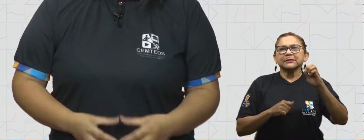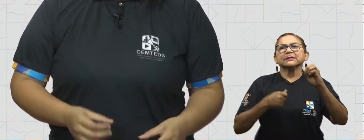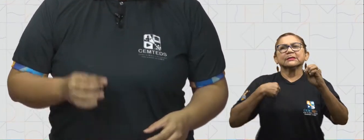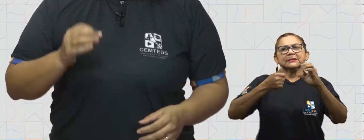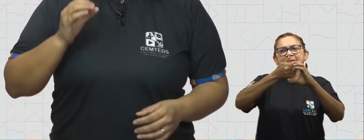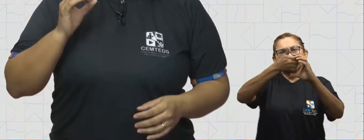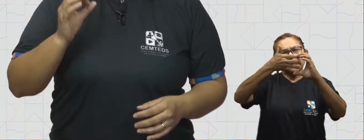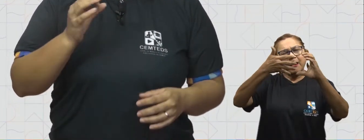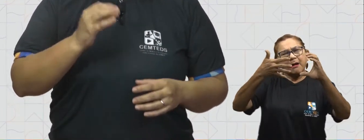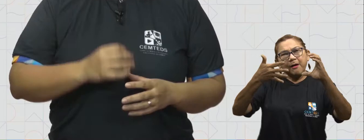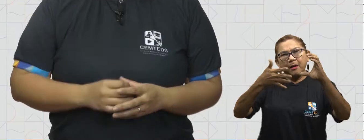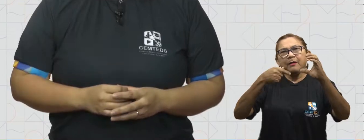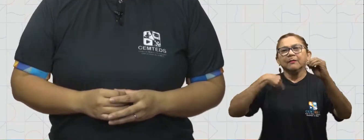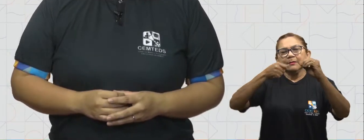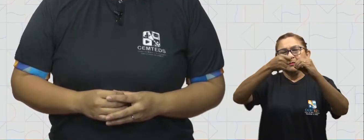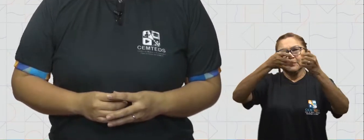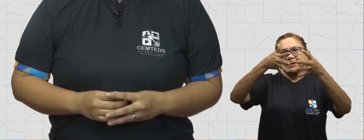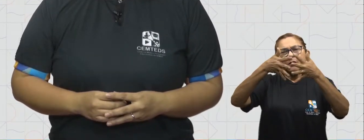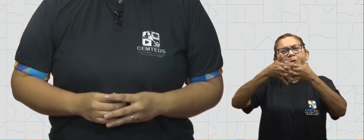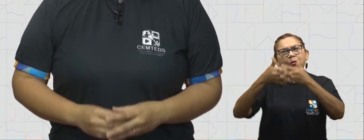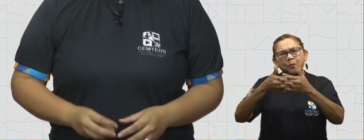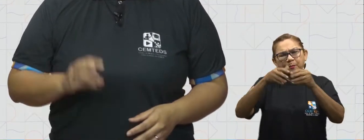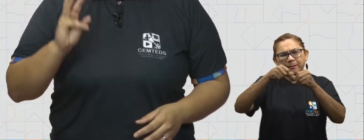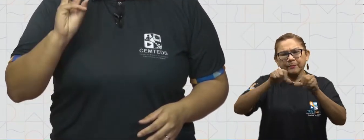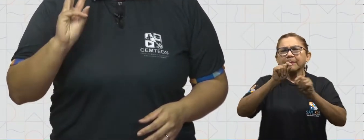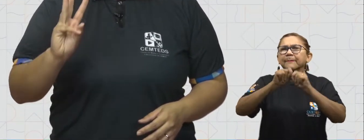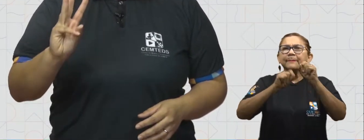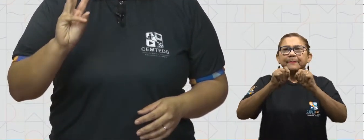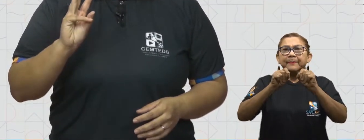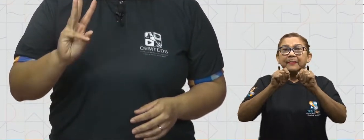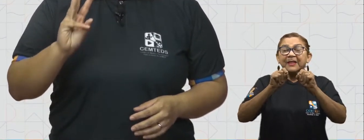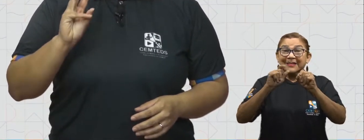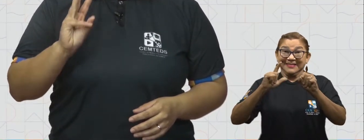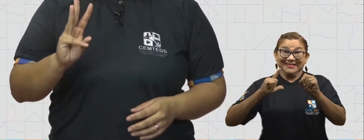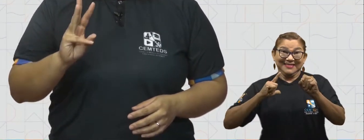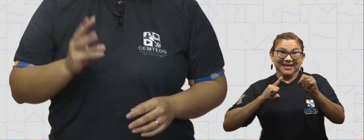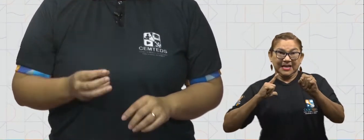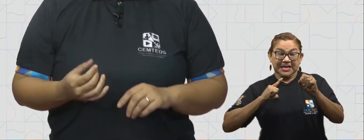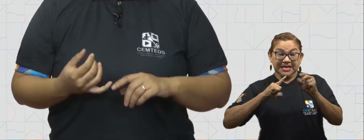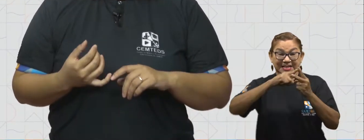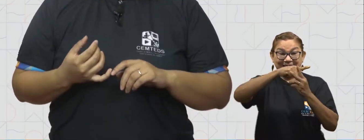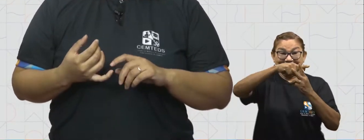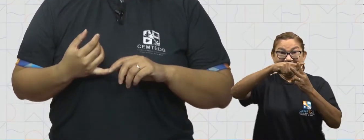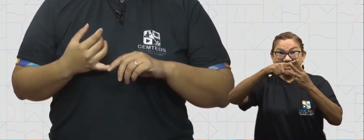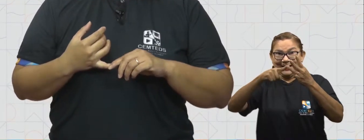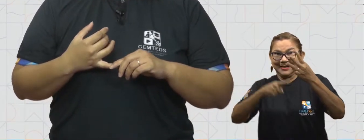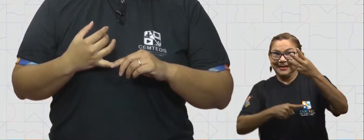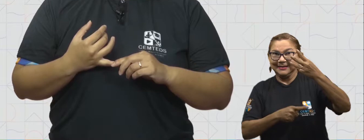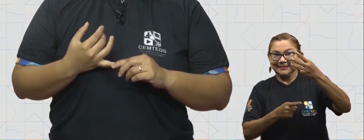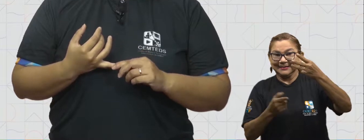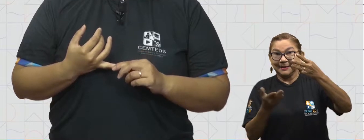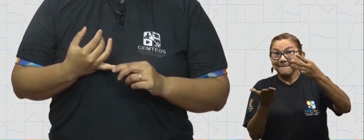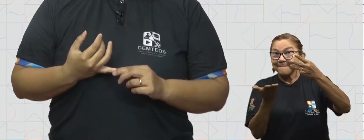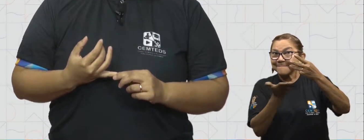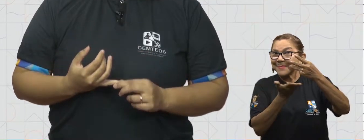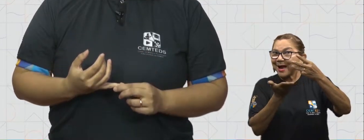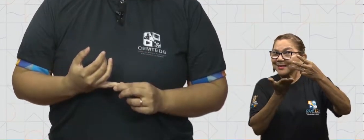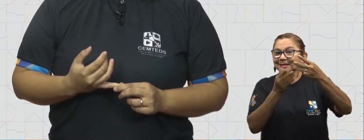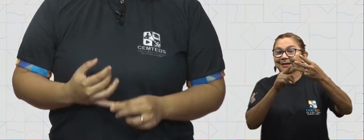composição. As células eucariontes são formadas por três partes básicas: a